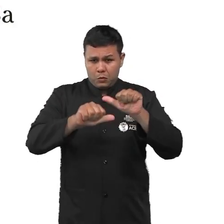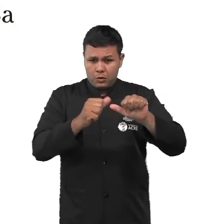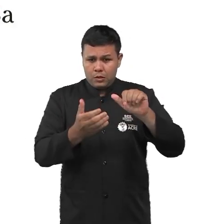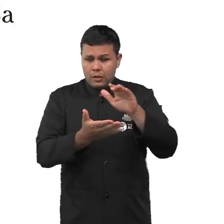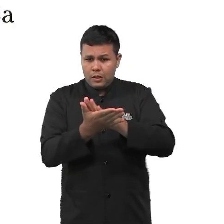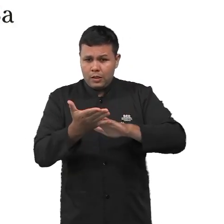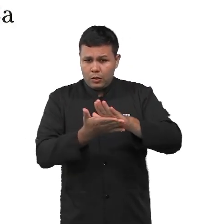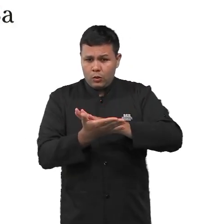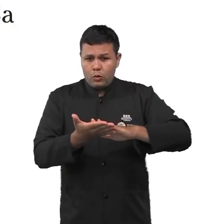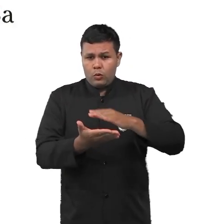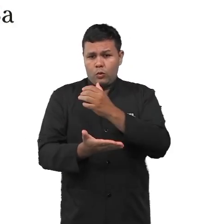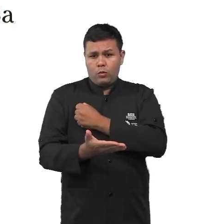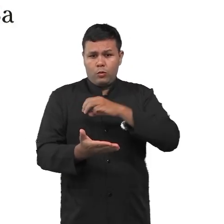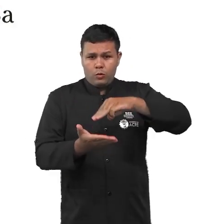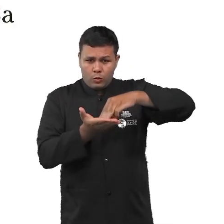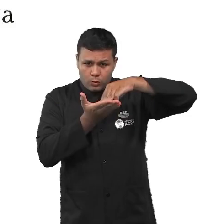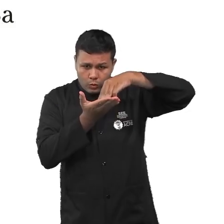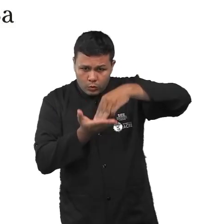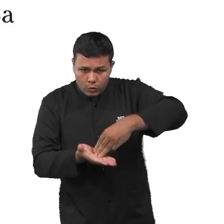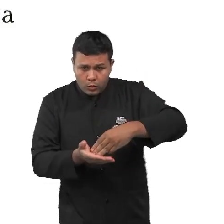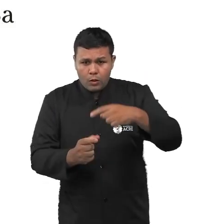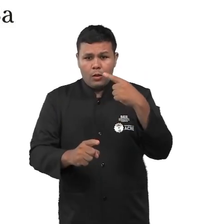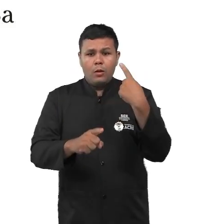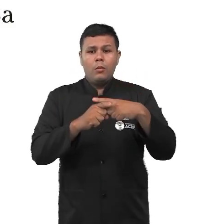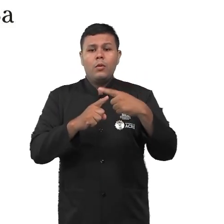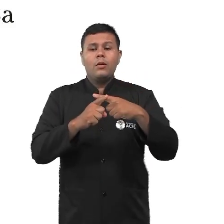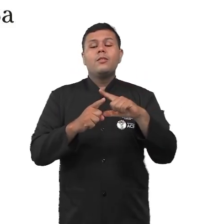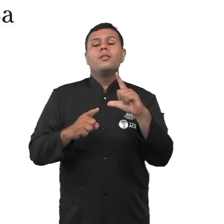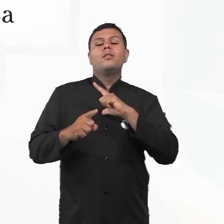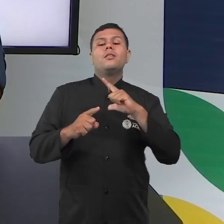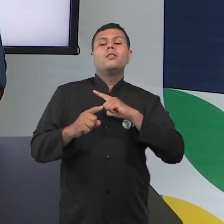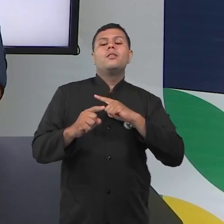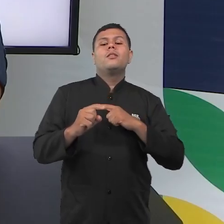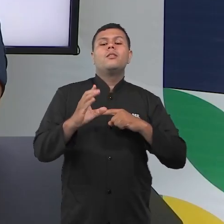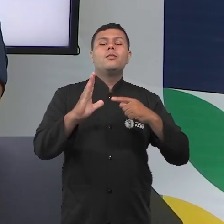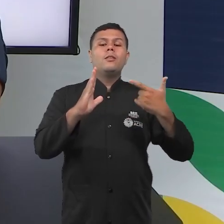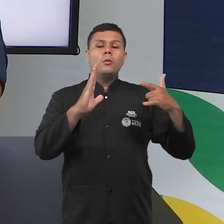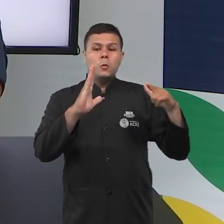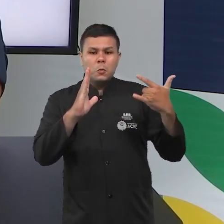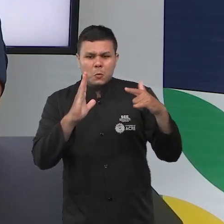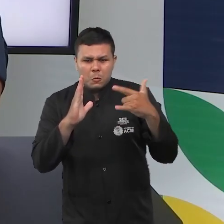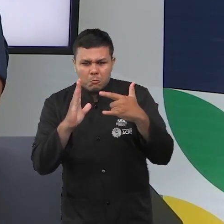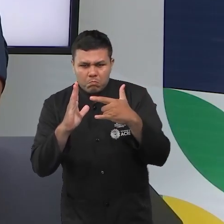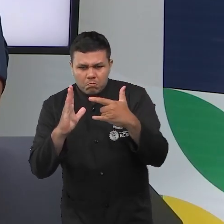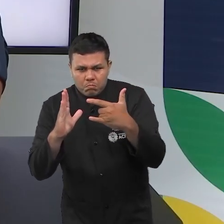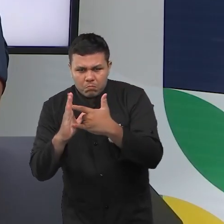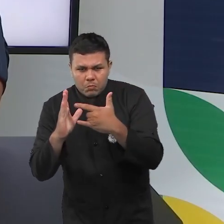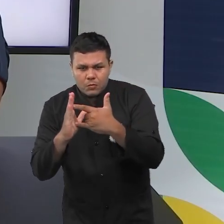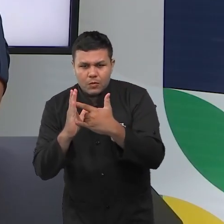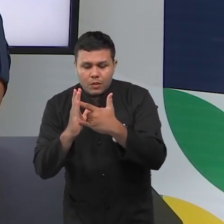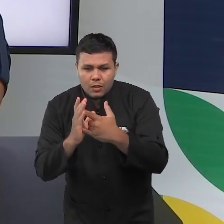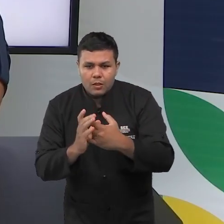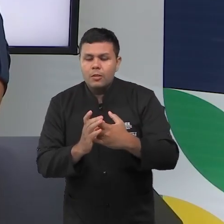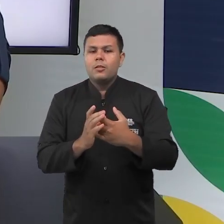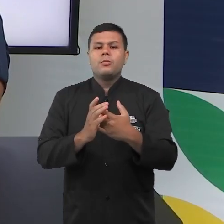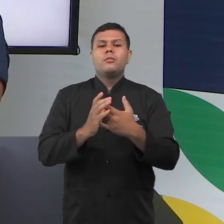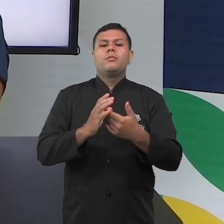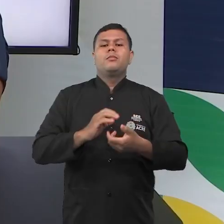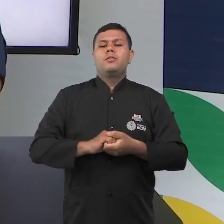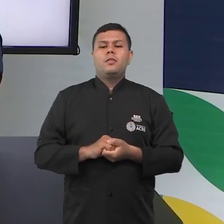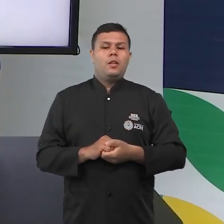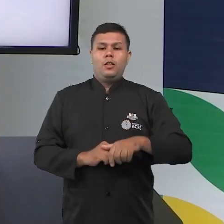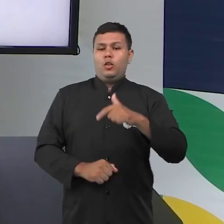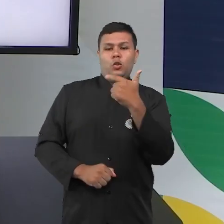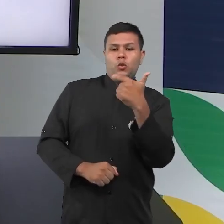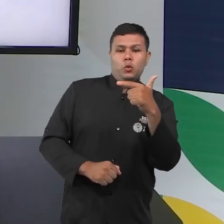aqui eu tenho ondas eletromagnéticas e essas ondas são eletricamente neutras, não tenho presença de